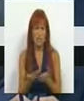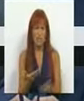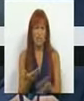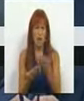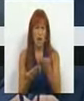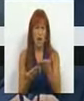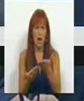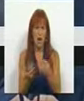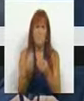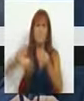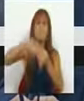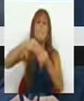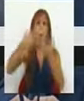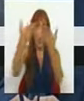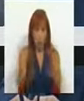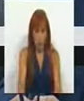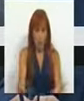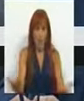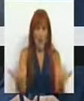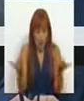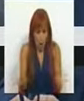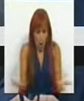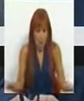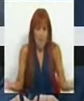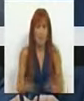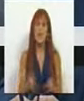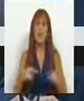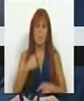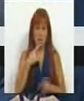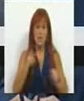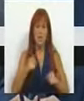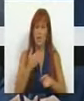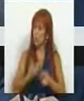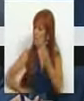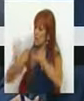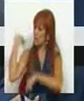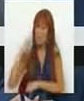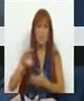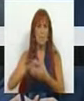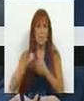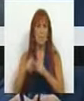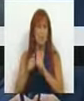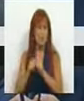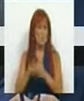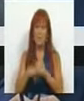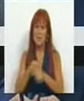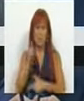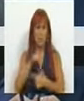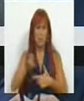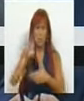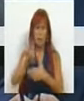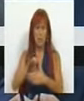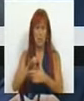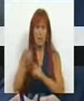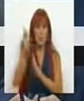de capital adicionais hoje, agora. Também confirmou que no passado a Caixa cumpriu sempre os rácios de